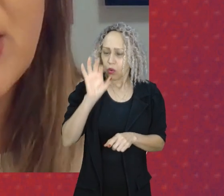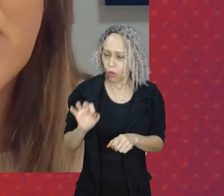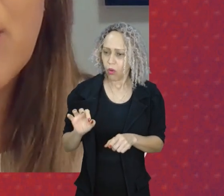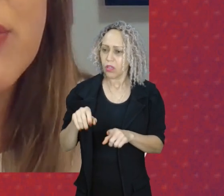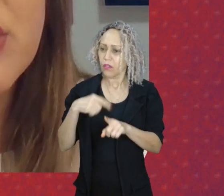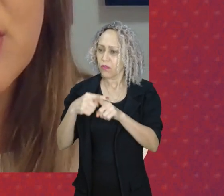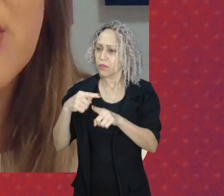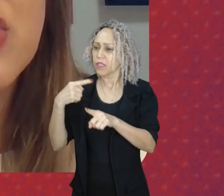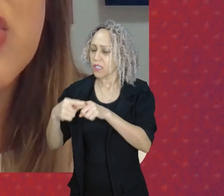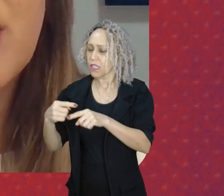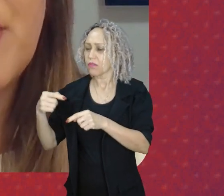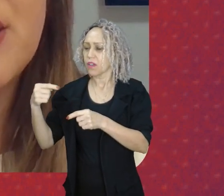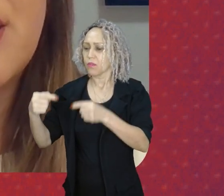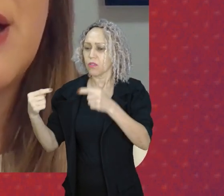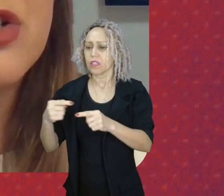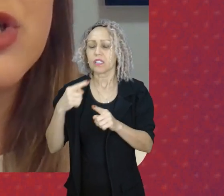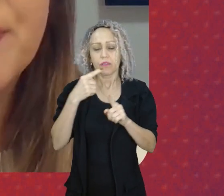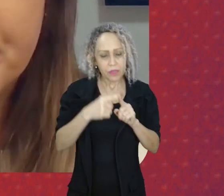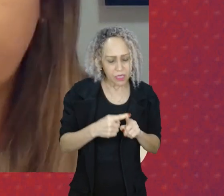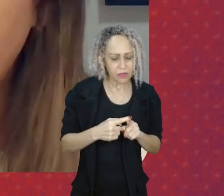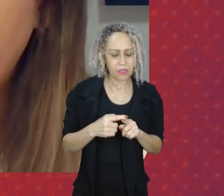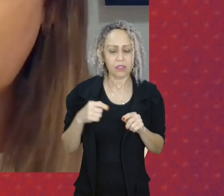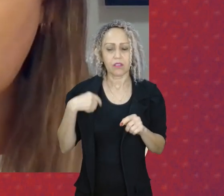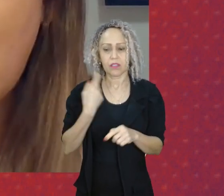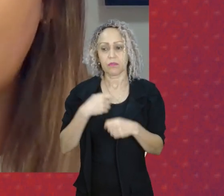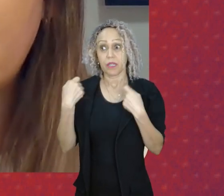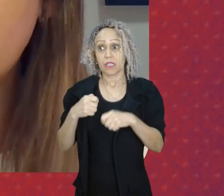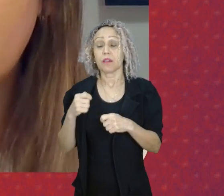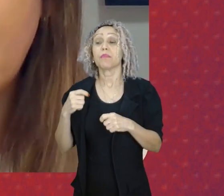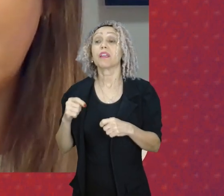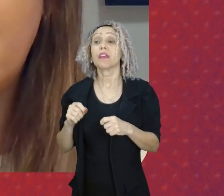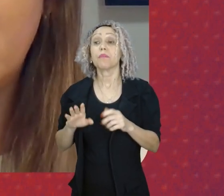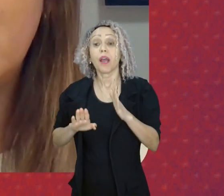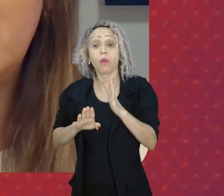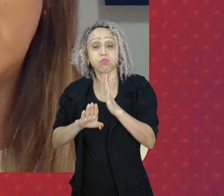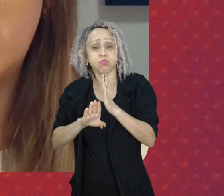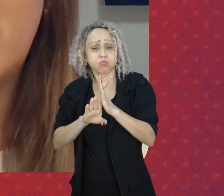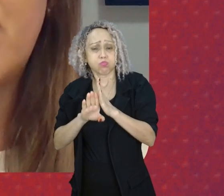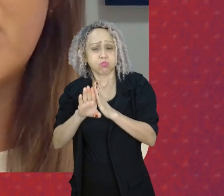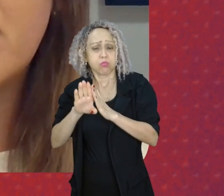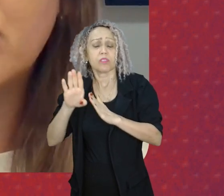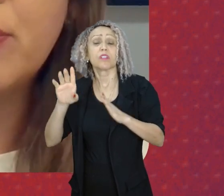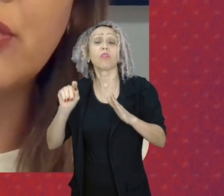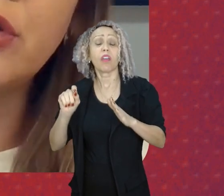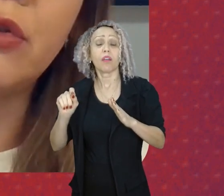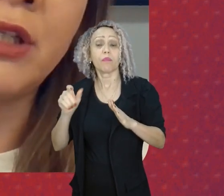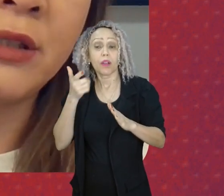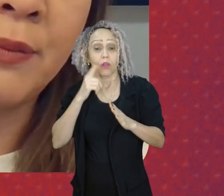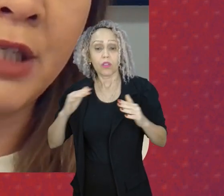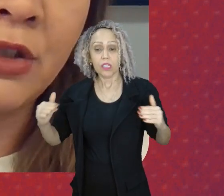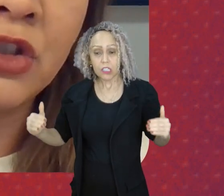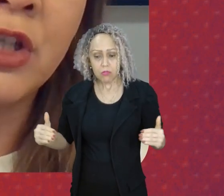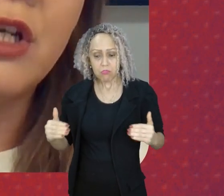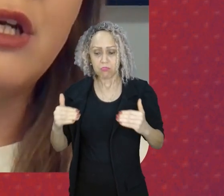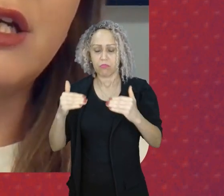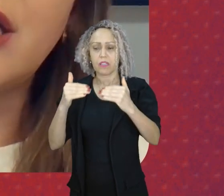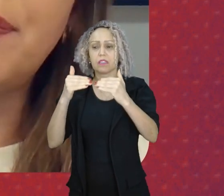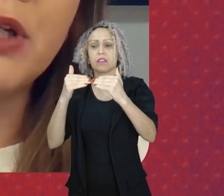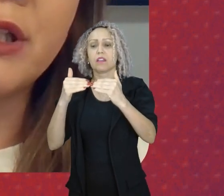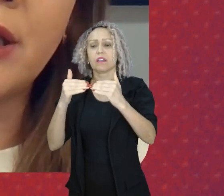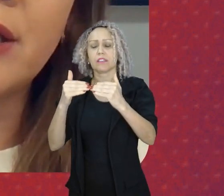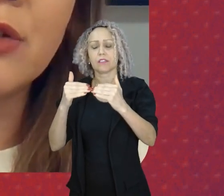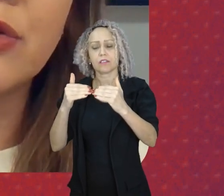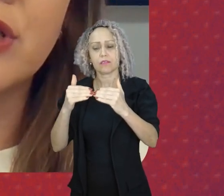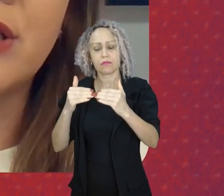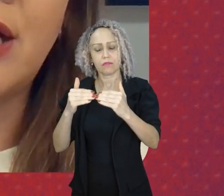gente não vai conseguir atingir a paridade tão cedo, né? A gente está avançando muito lentamente, e